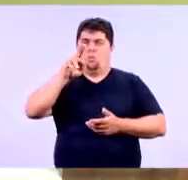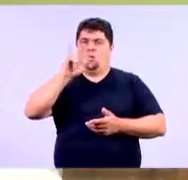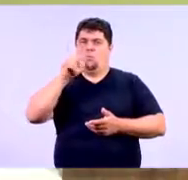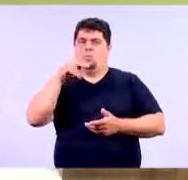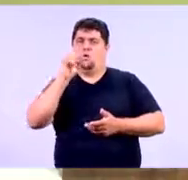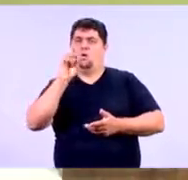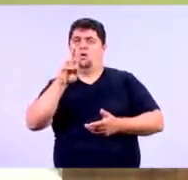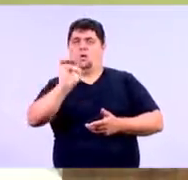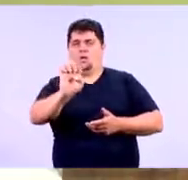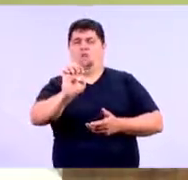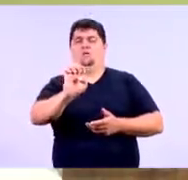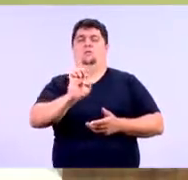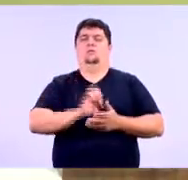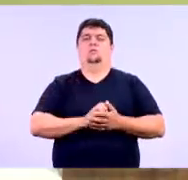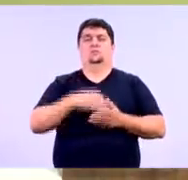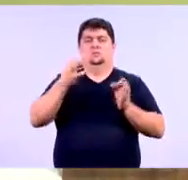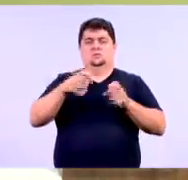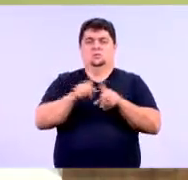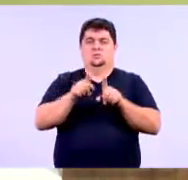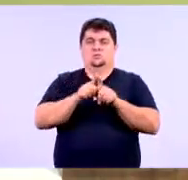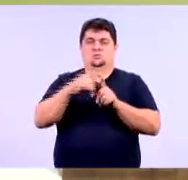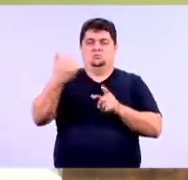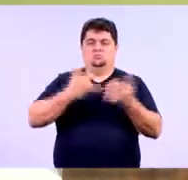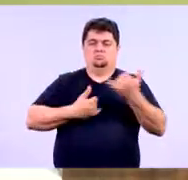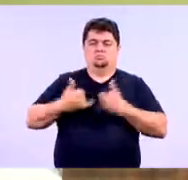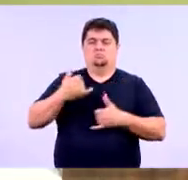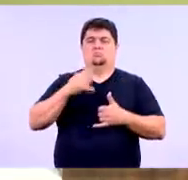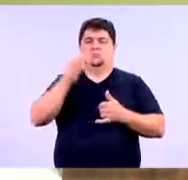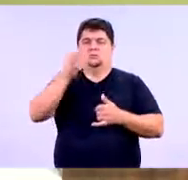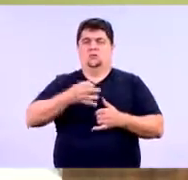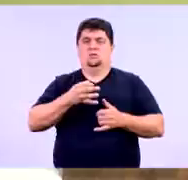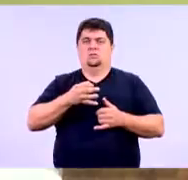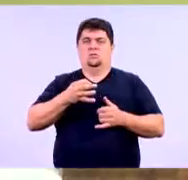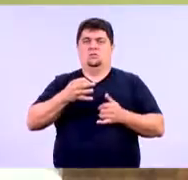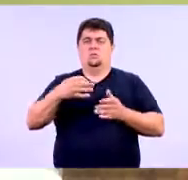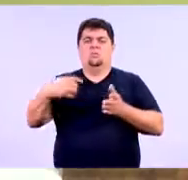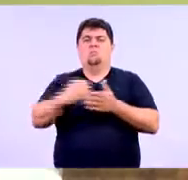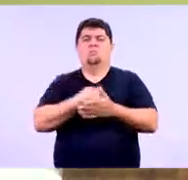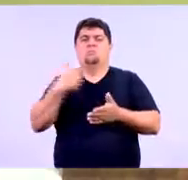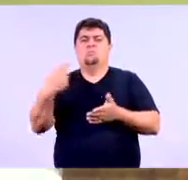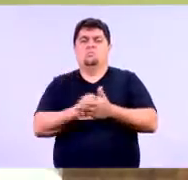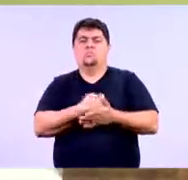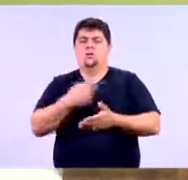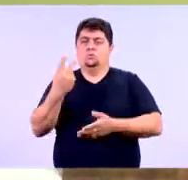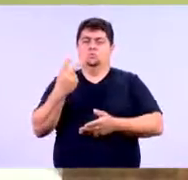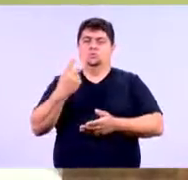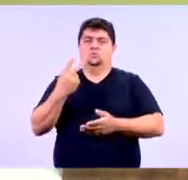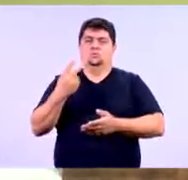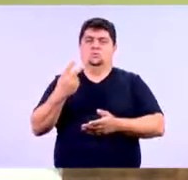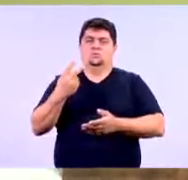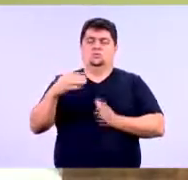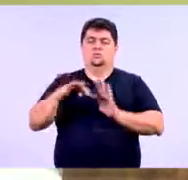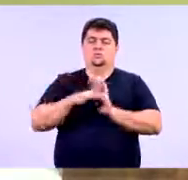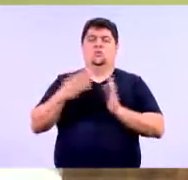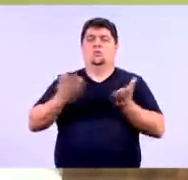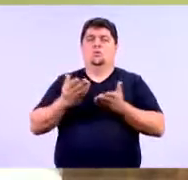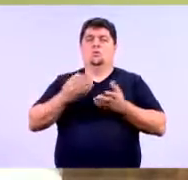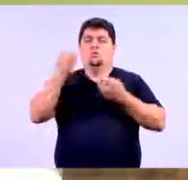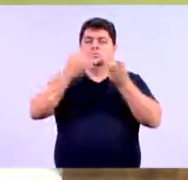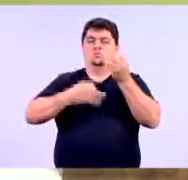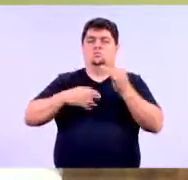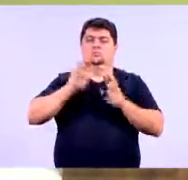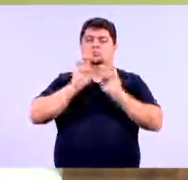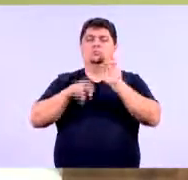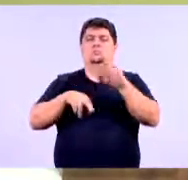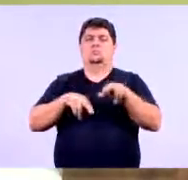vocês. E, professor, sim, eles enviaram dúvidas, foram duas que chegaram para que a gente possa